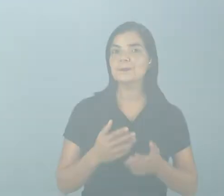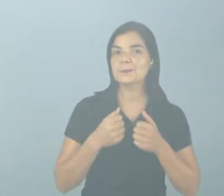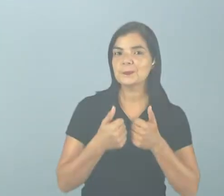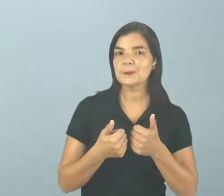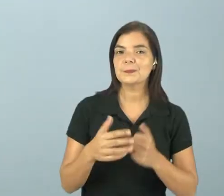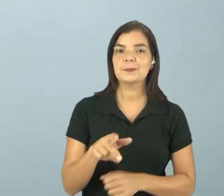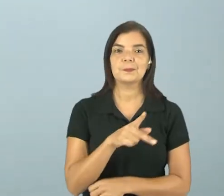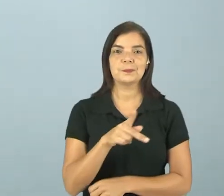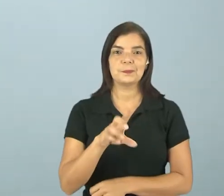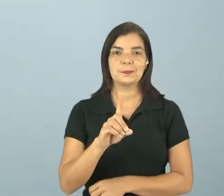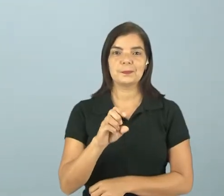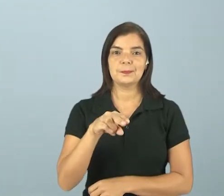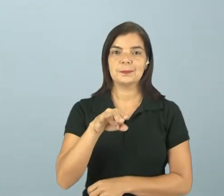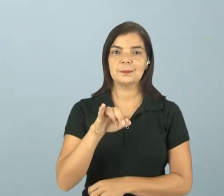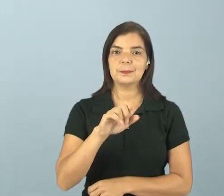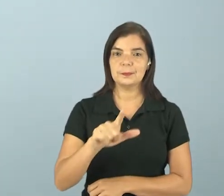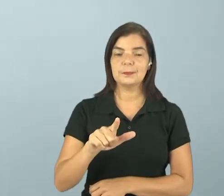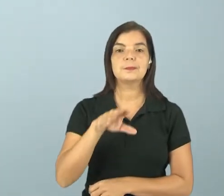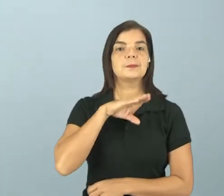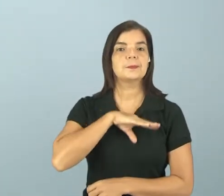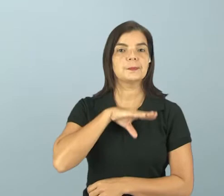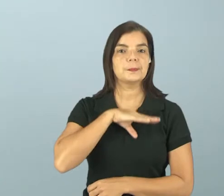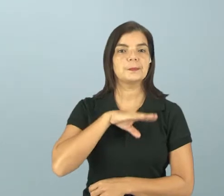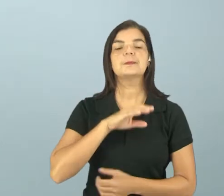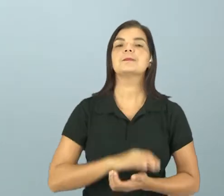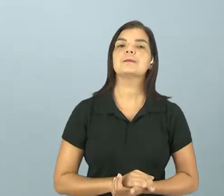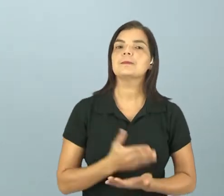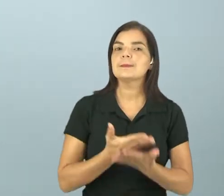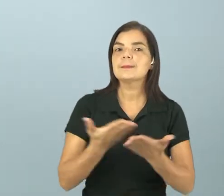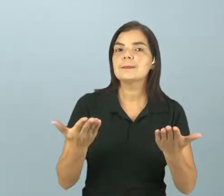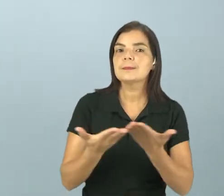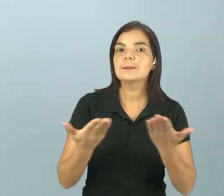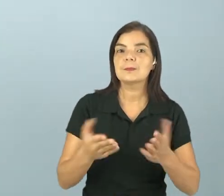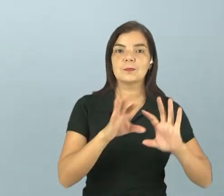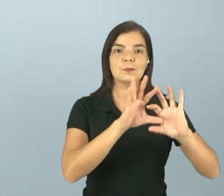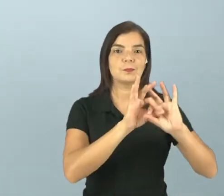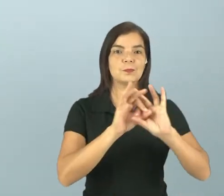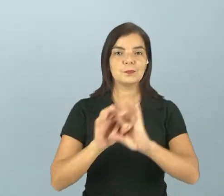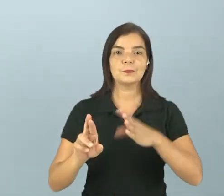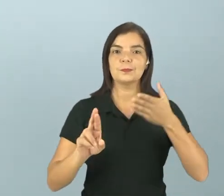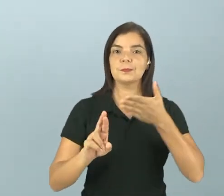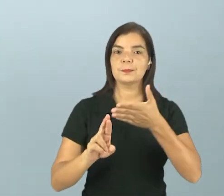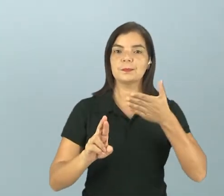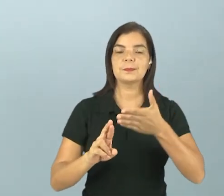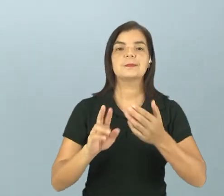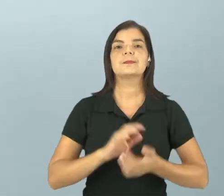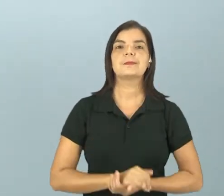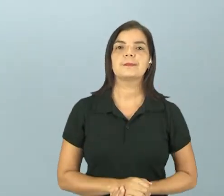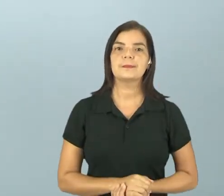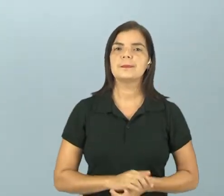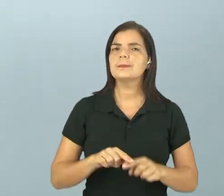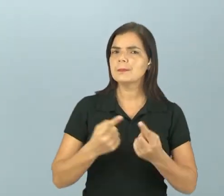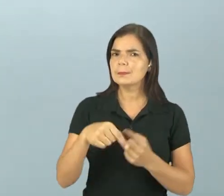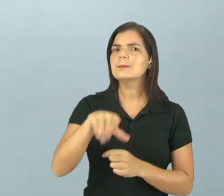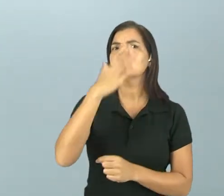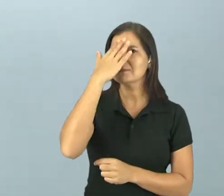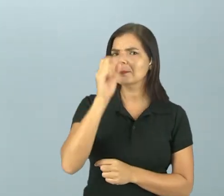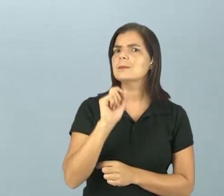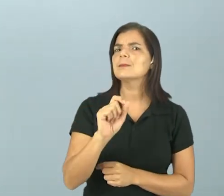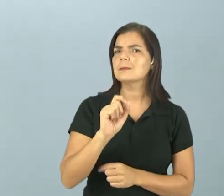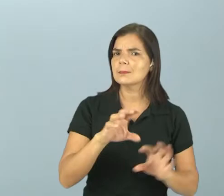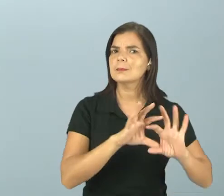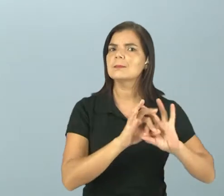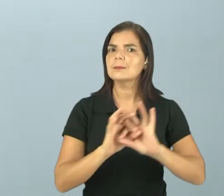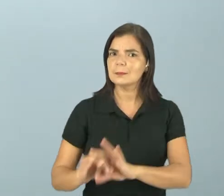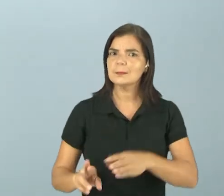E aí, moçada, eu sou o professor Daniel Lopes, de Língua Portuguesa. E a aula de hoje vai ser sobre coesão referencial. Mas você sabe o que é